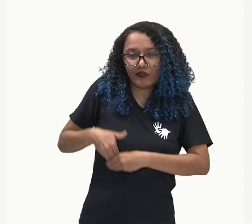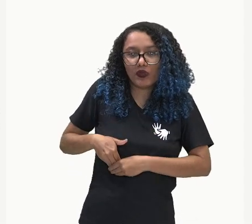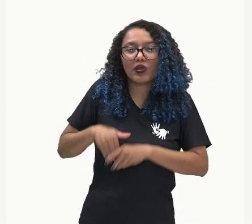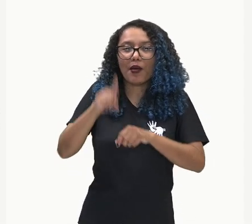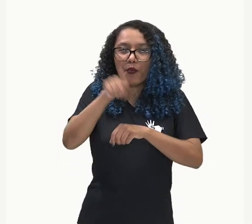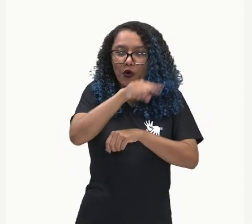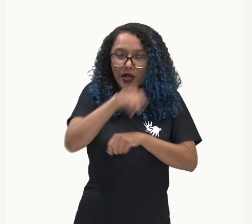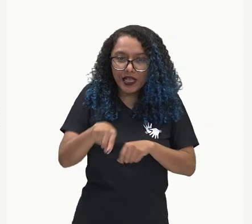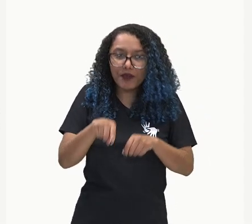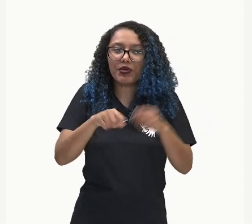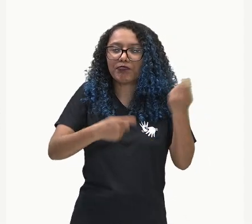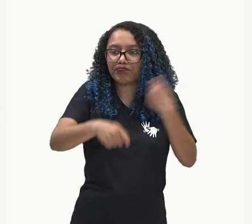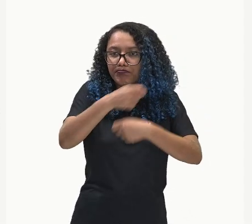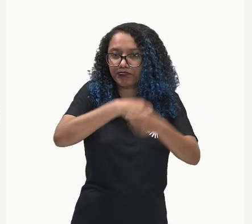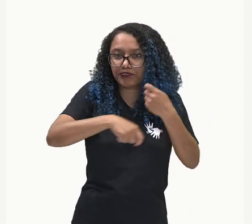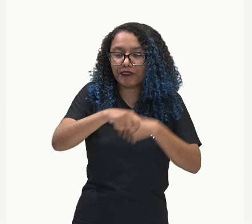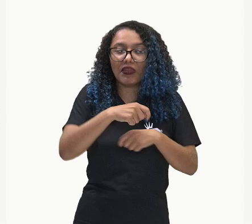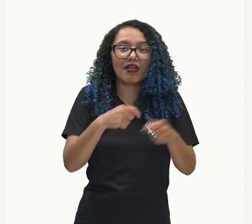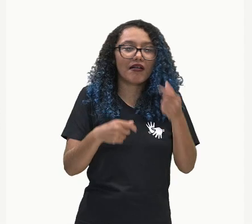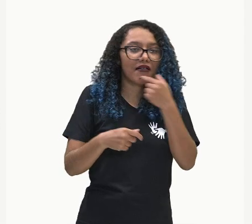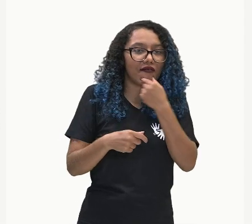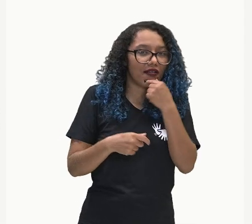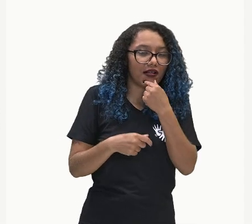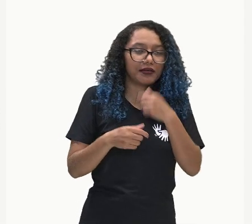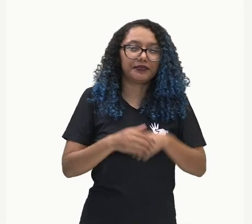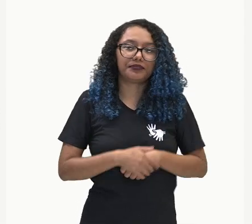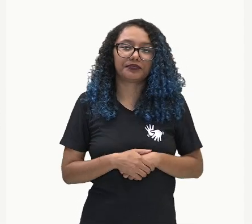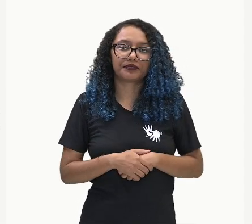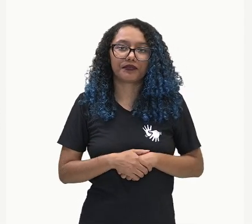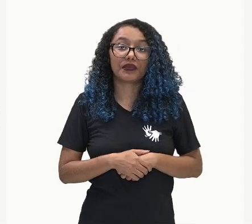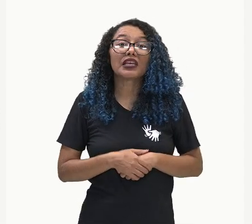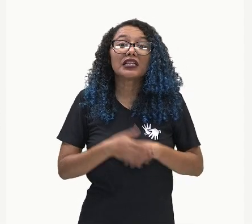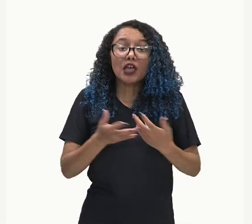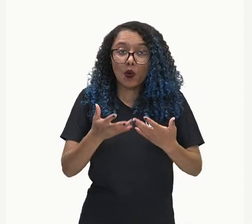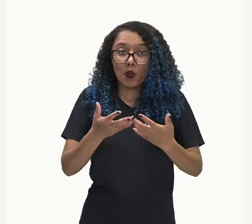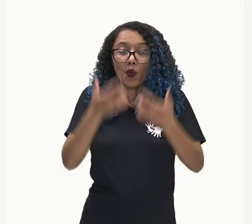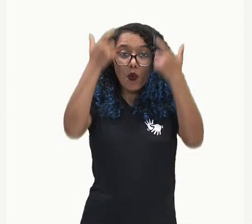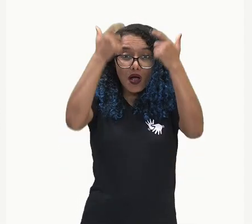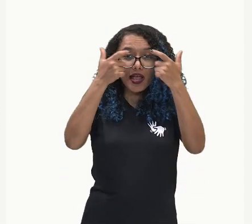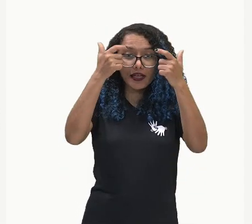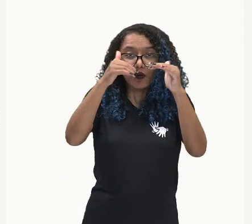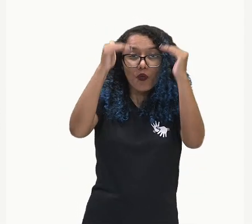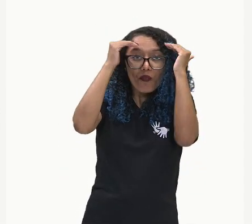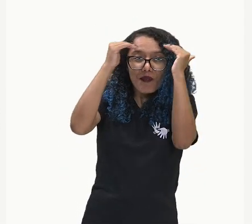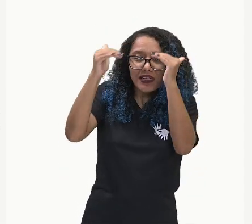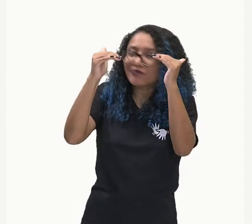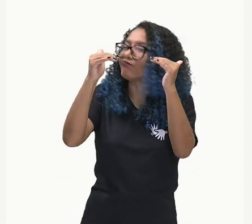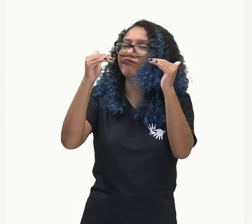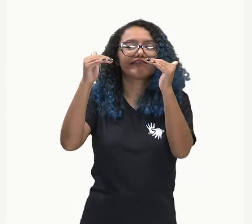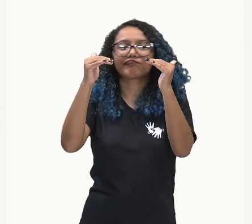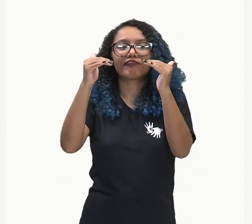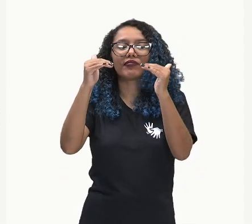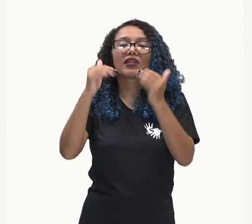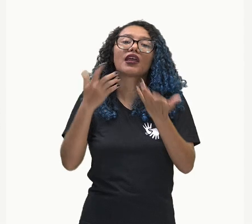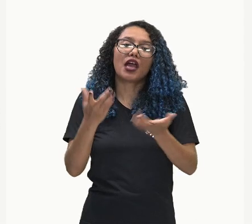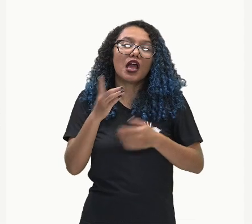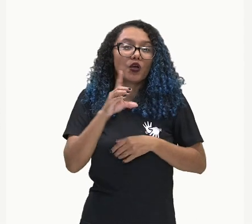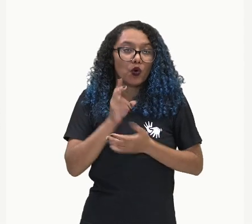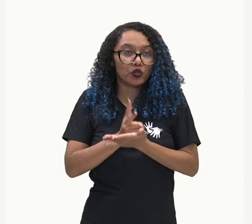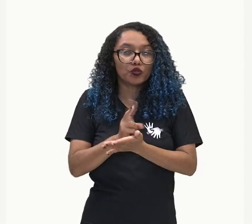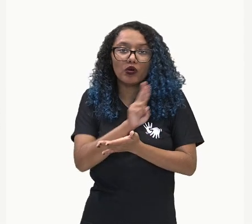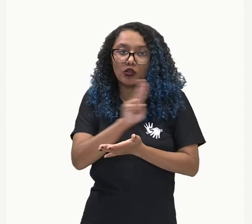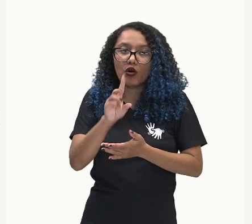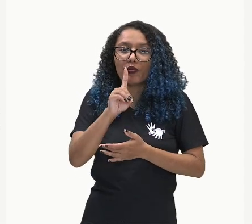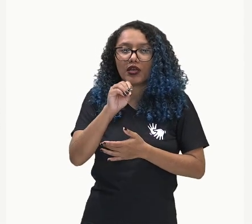figura do príncipe regente Dom João, não obedeceu, tá, gente? Ele ainda é o Dom João nesse momento, tá bom, gente?